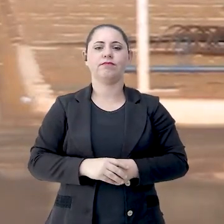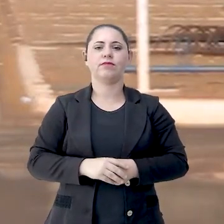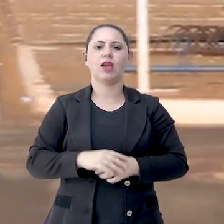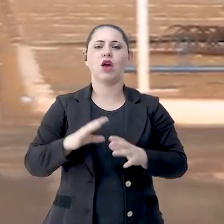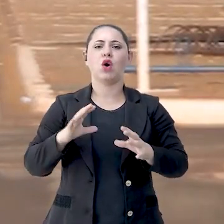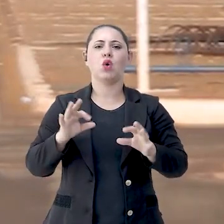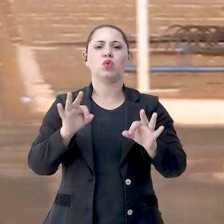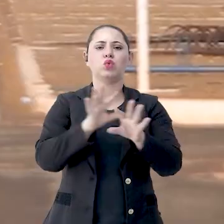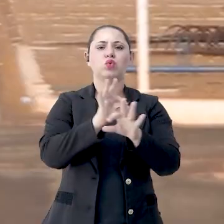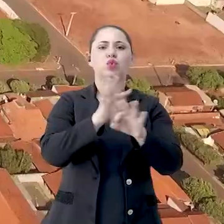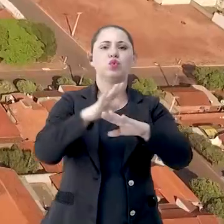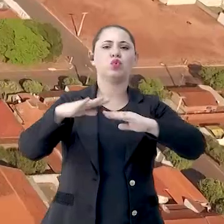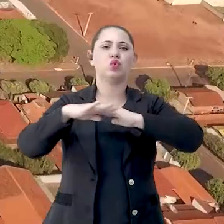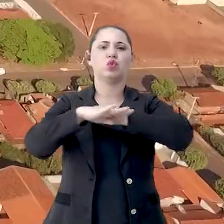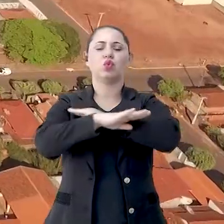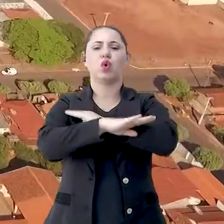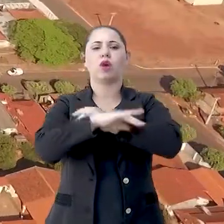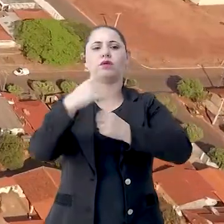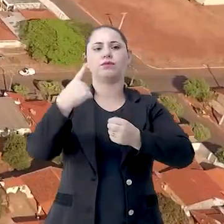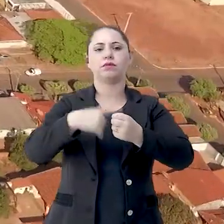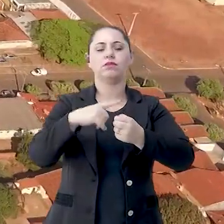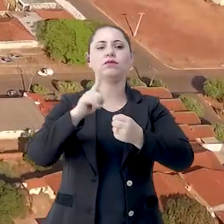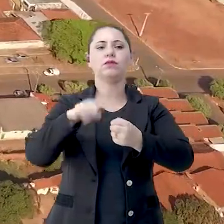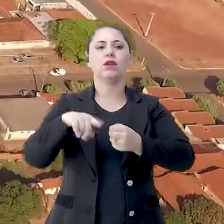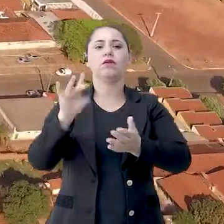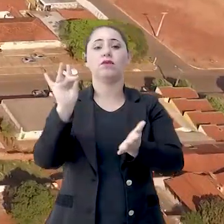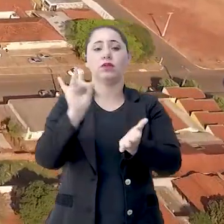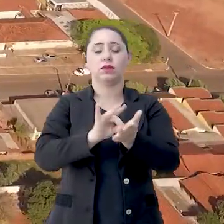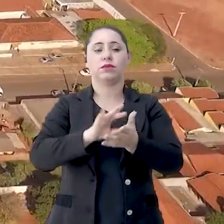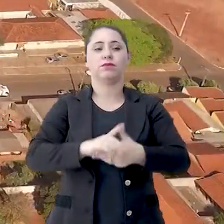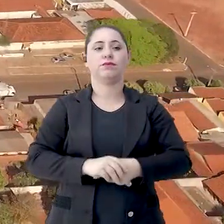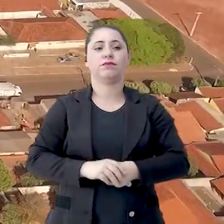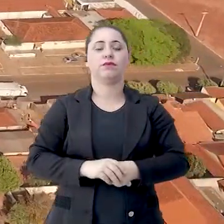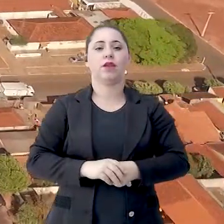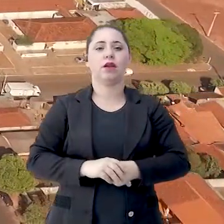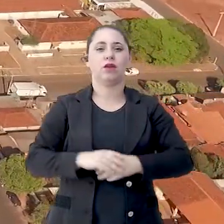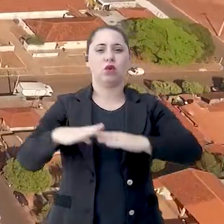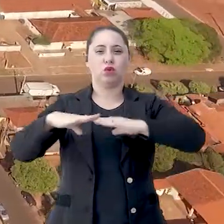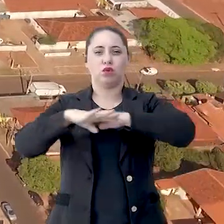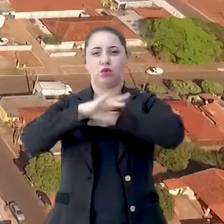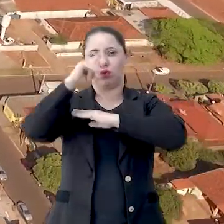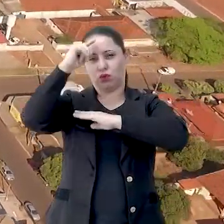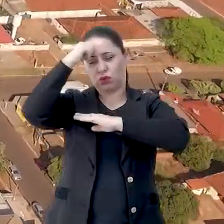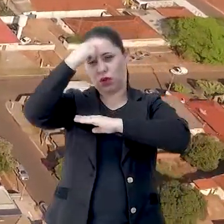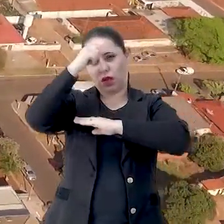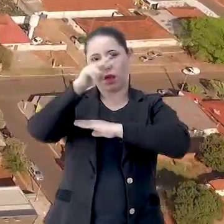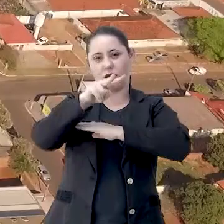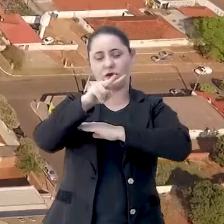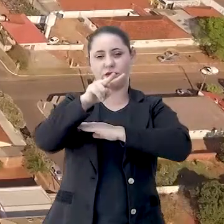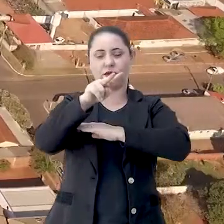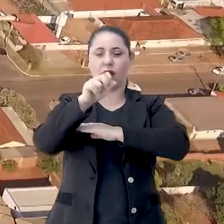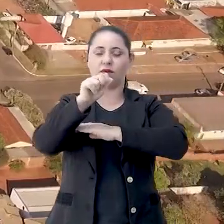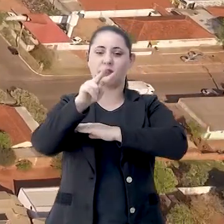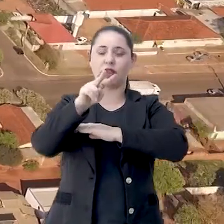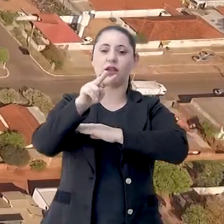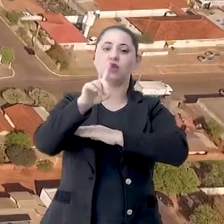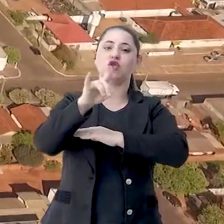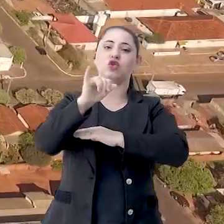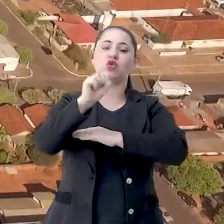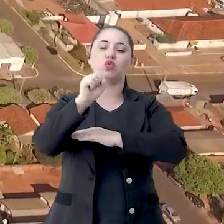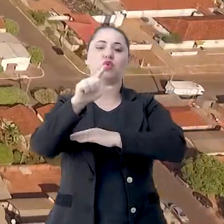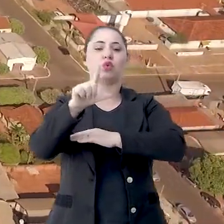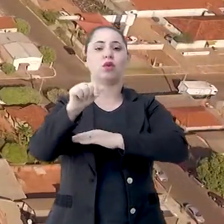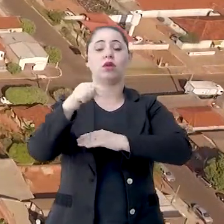55.224 habitantes. A conclusão de várias ruas da cidade já é realidade. A pavimentação da